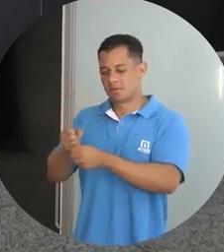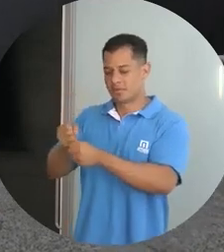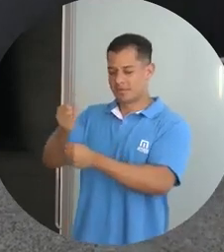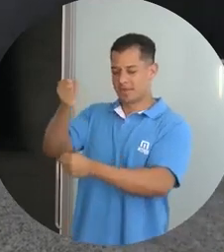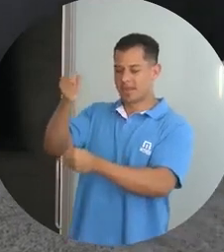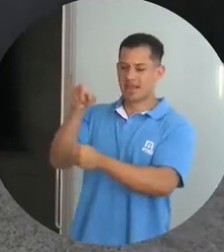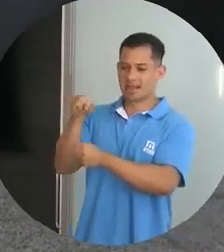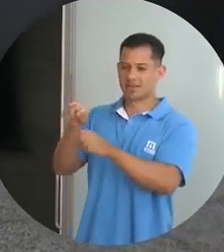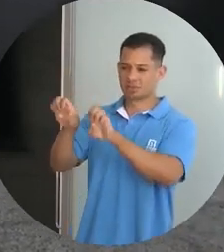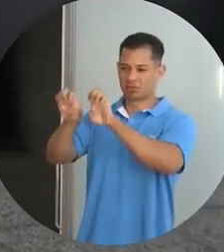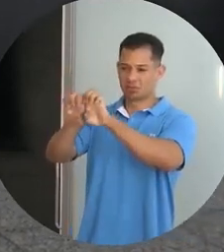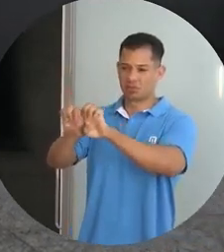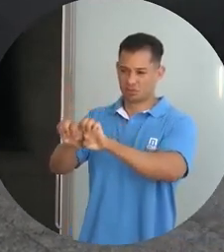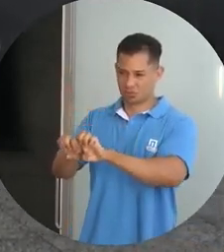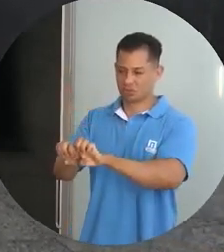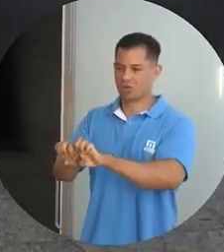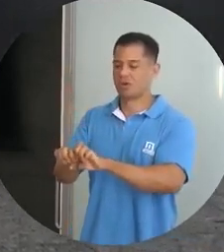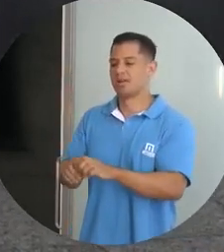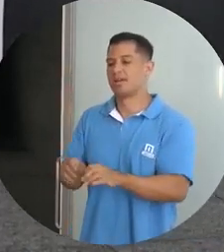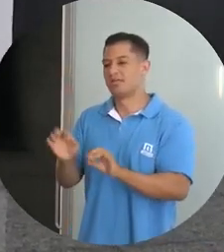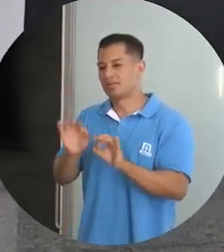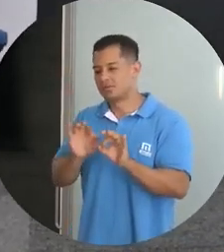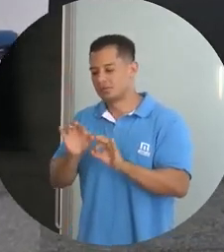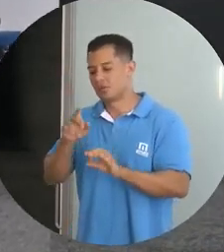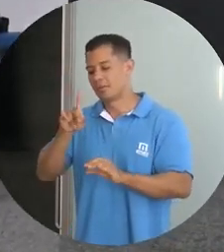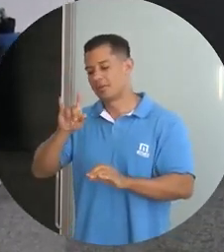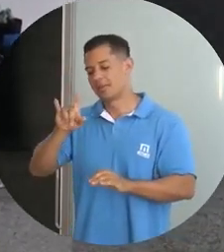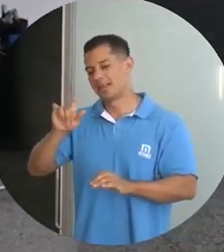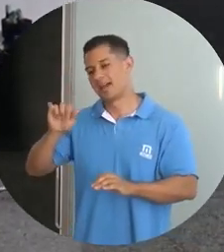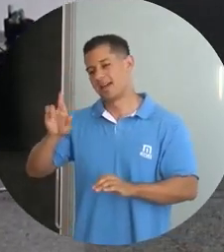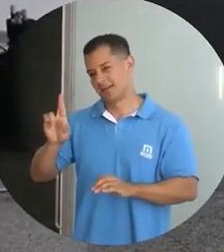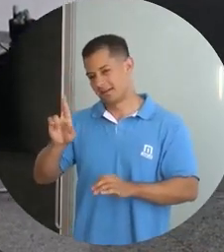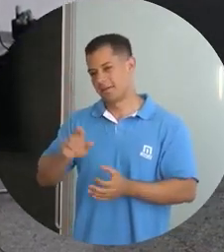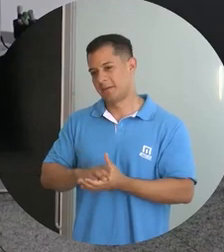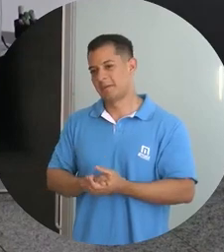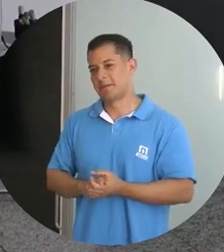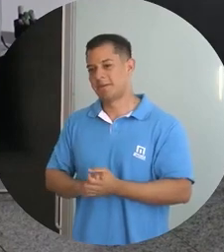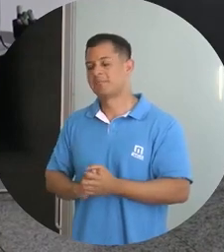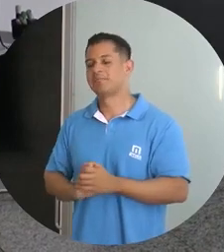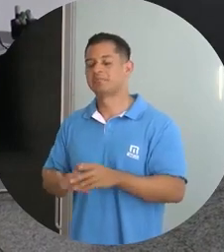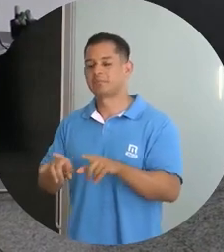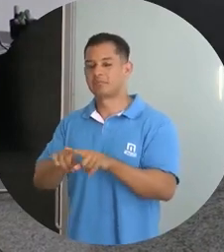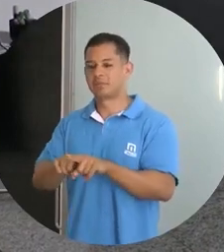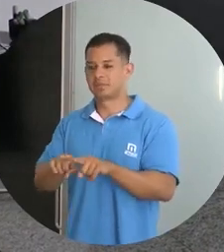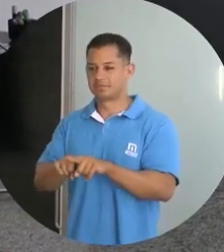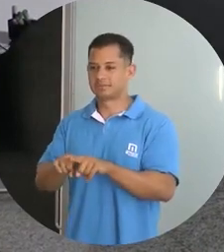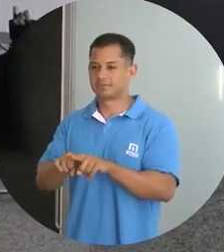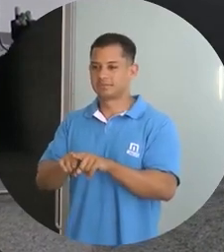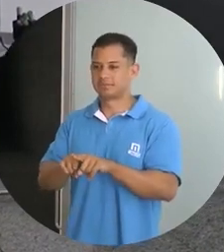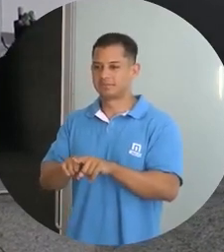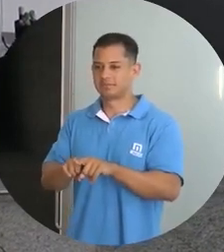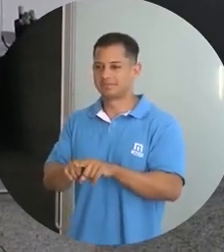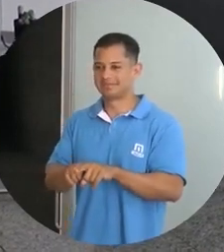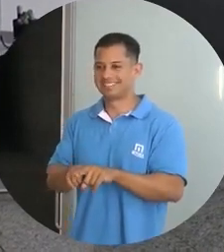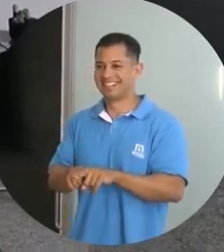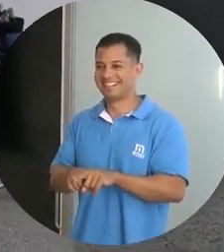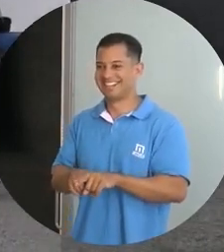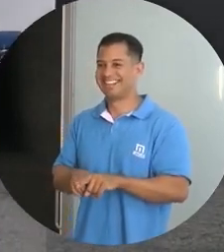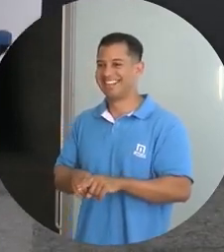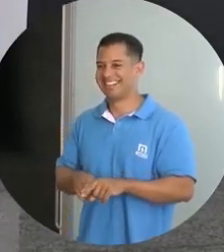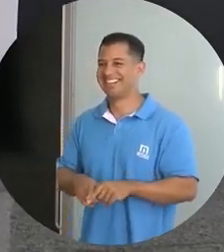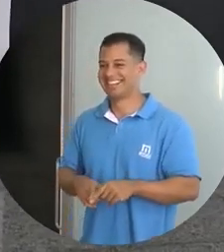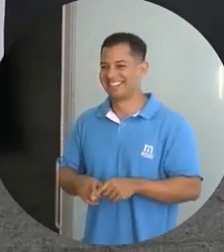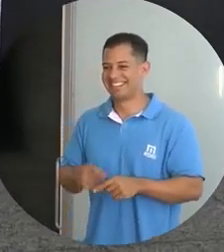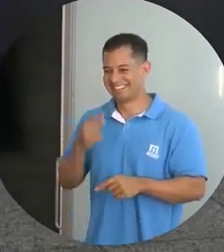estrutural. Foi verificada a flambagem como um pilar mesmo. E no trecho do solo para baixo, a